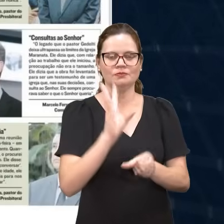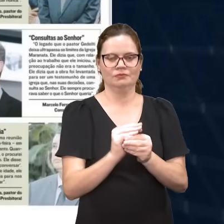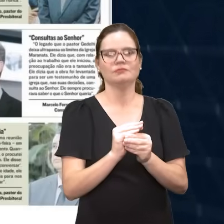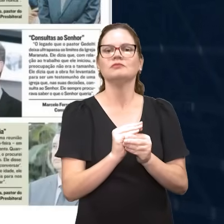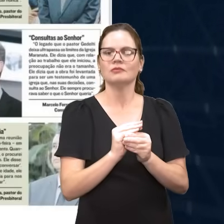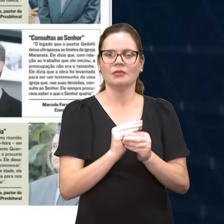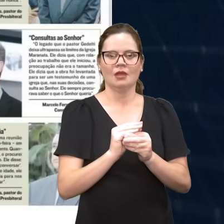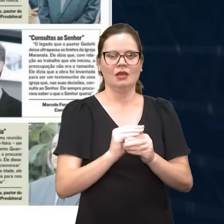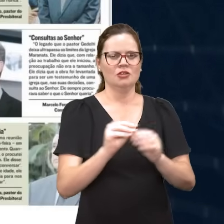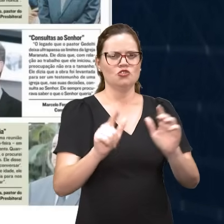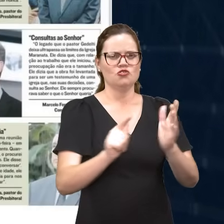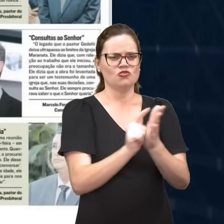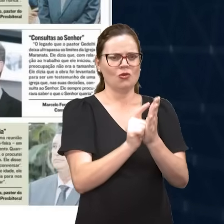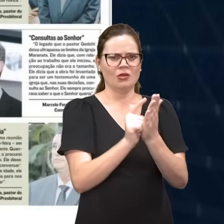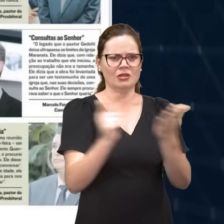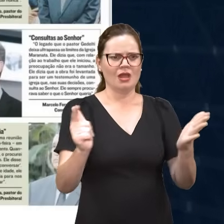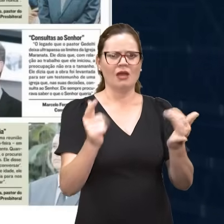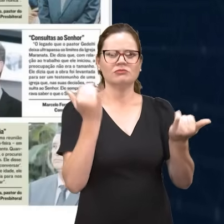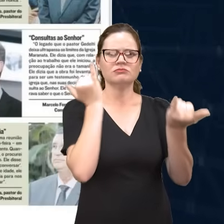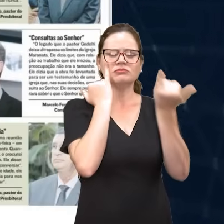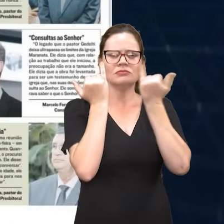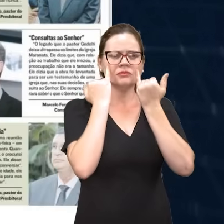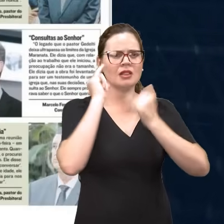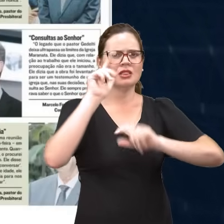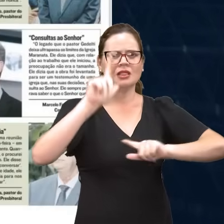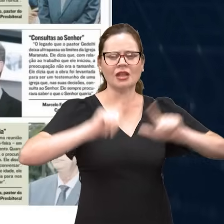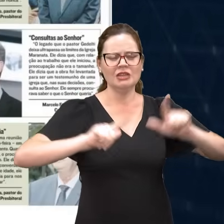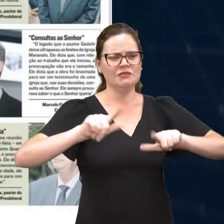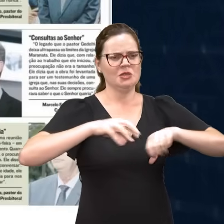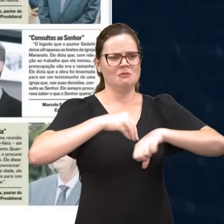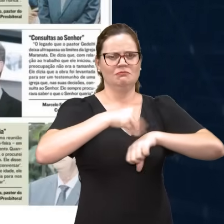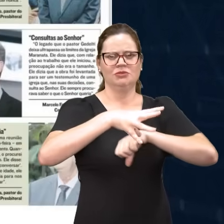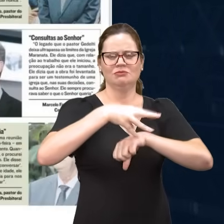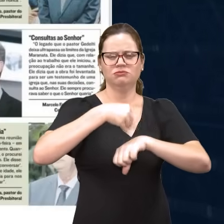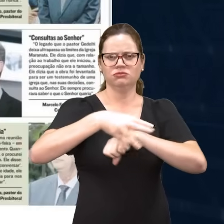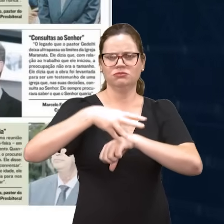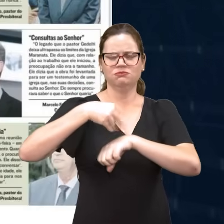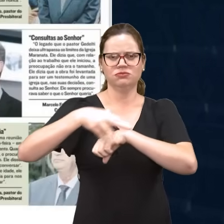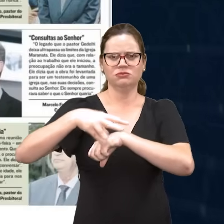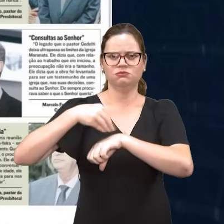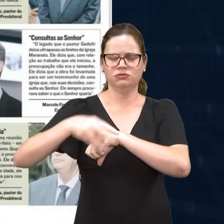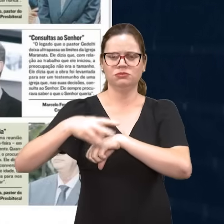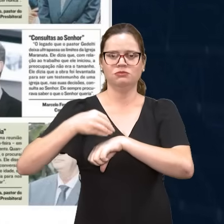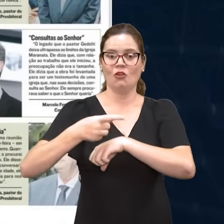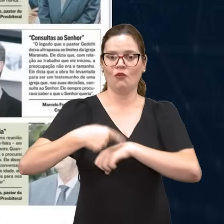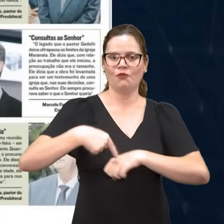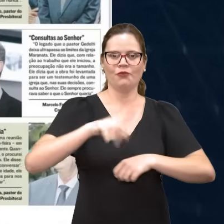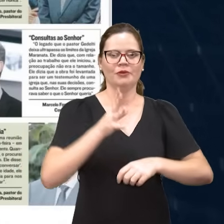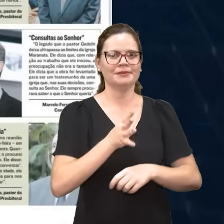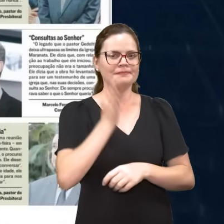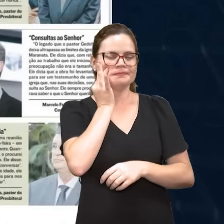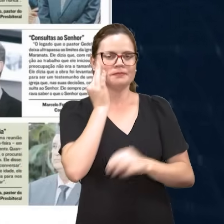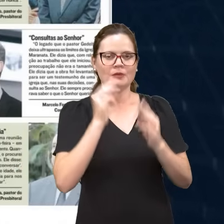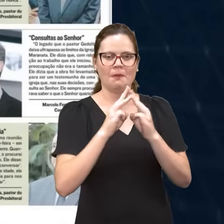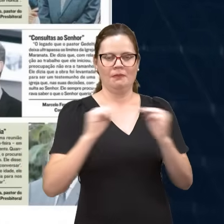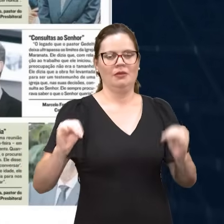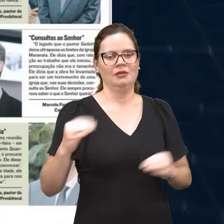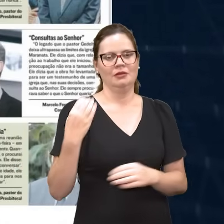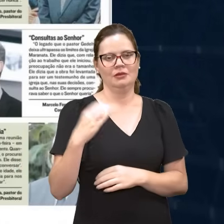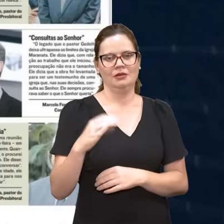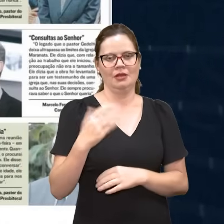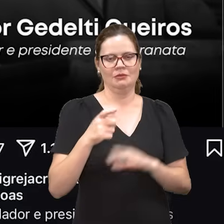da mídia publicaram reportagens e muitos meios de comunicação estiveram presentes no Maranhão de Carapina, fazendo